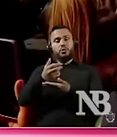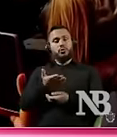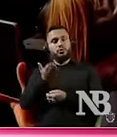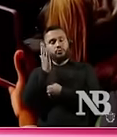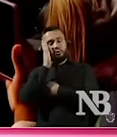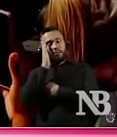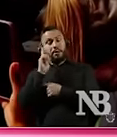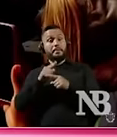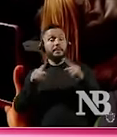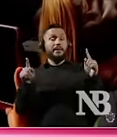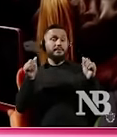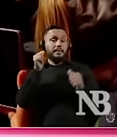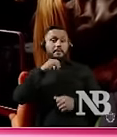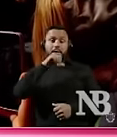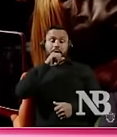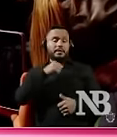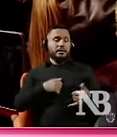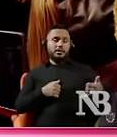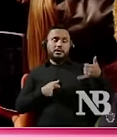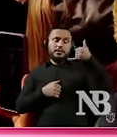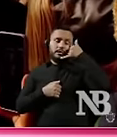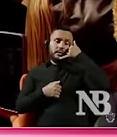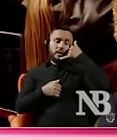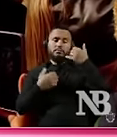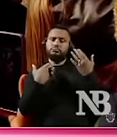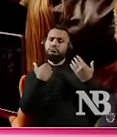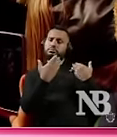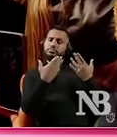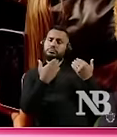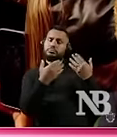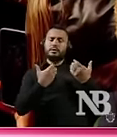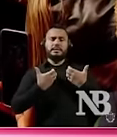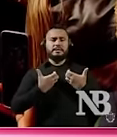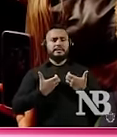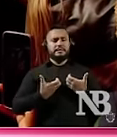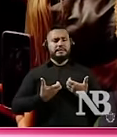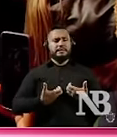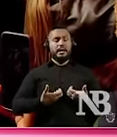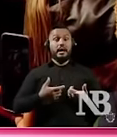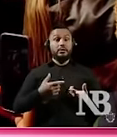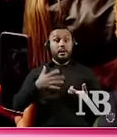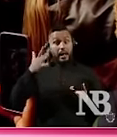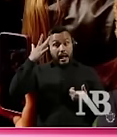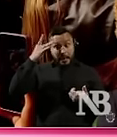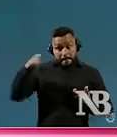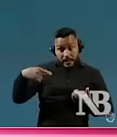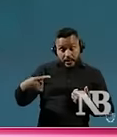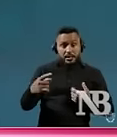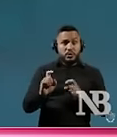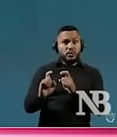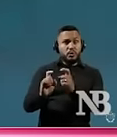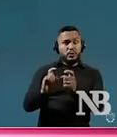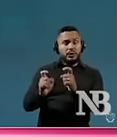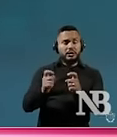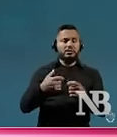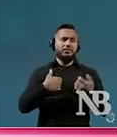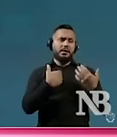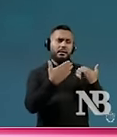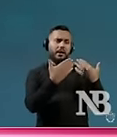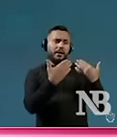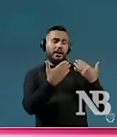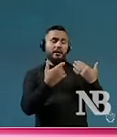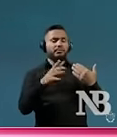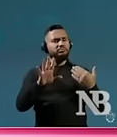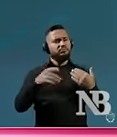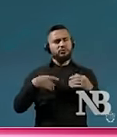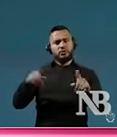ligou para ele. A mãe dele liga para ele, começa a trocar ideia com ele, ele muito cansado, tinha uma reunião no outro dia, e ele falou, quer saber, vou cancelar